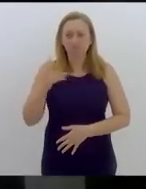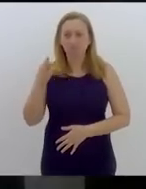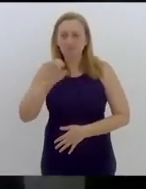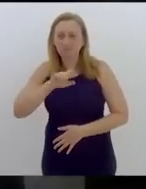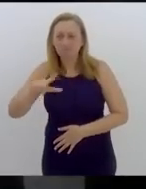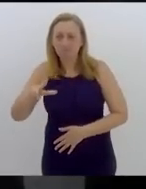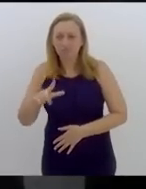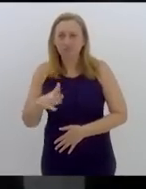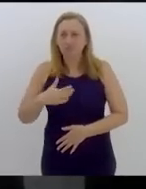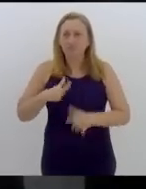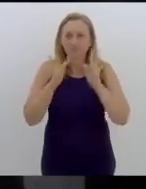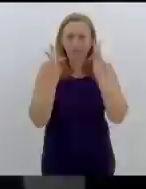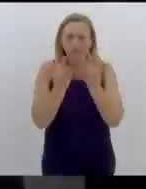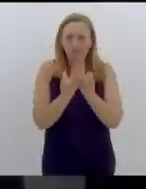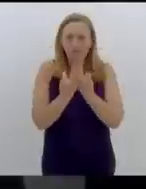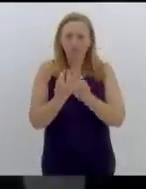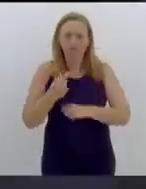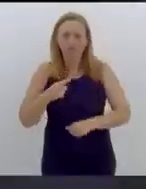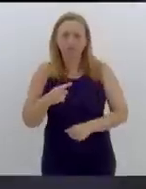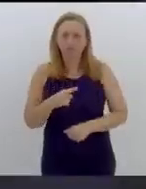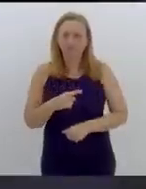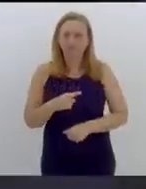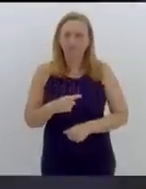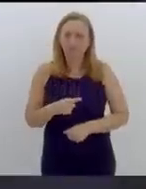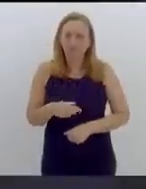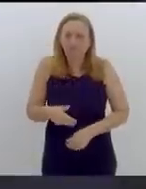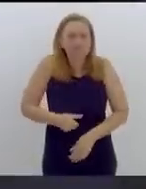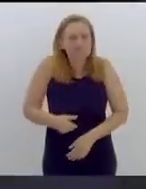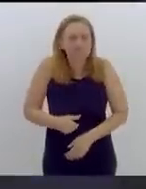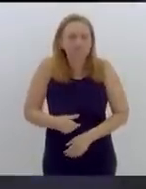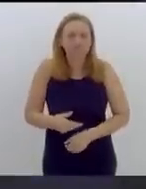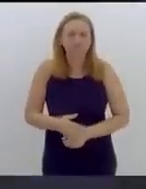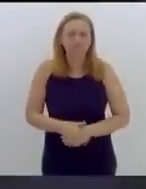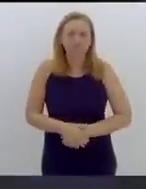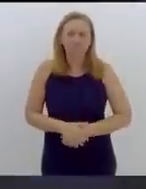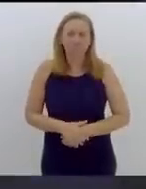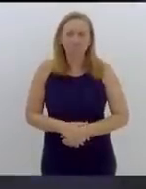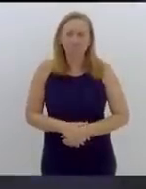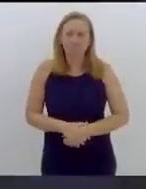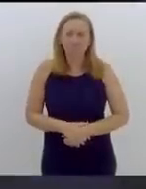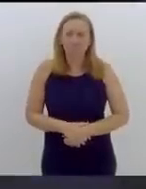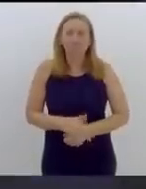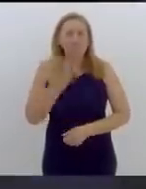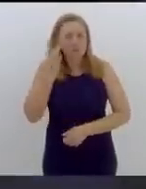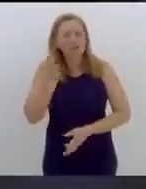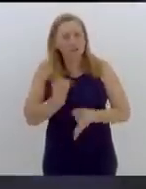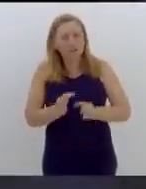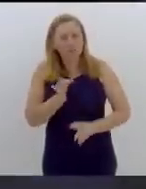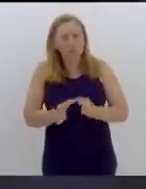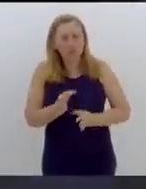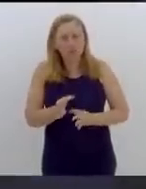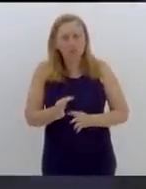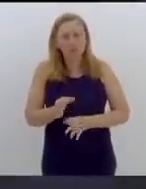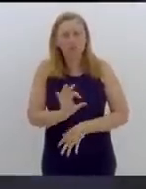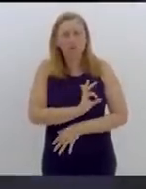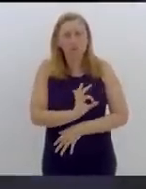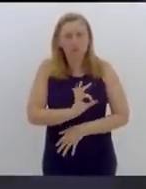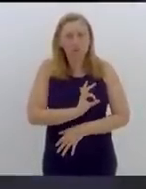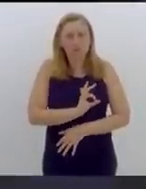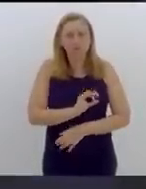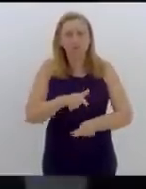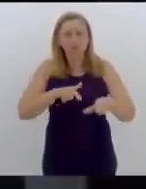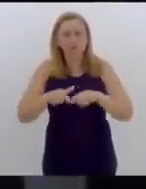fez a minha família tá ali ó quase passando fome só acha justo um policial trabalha